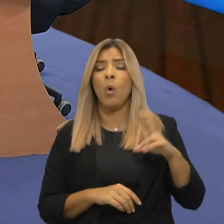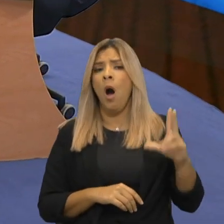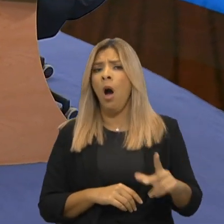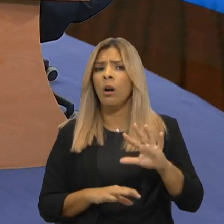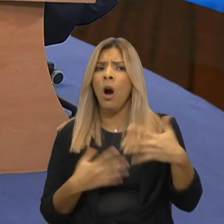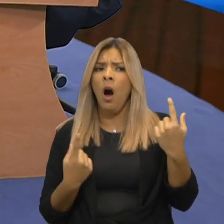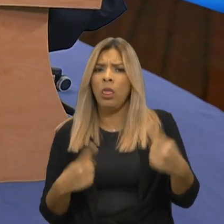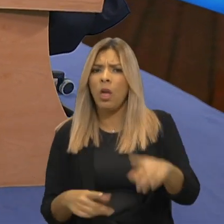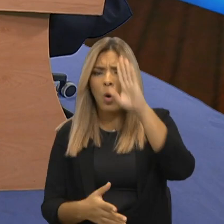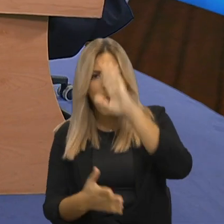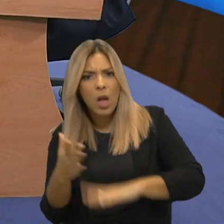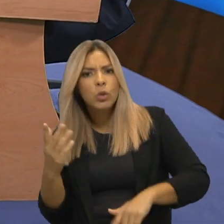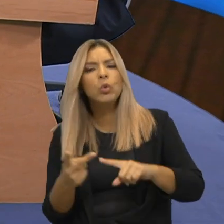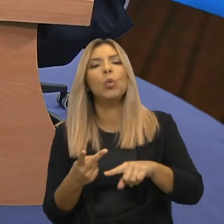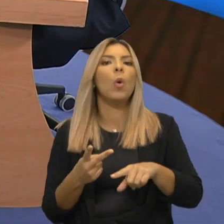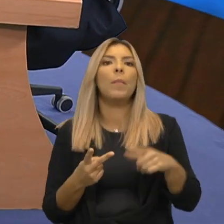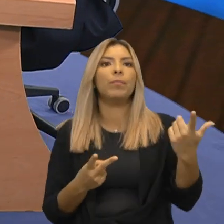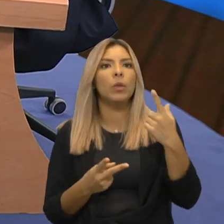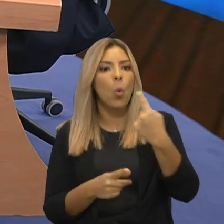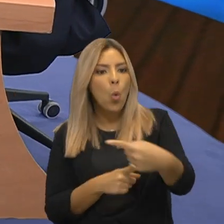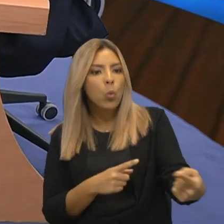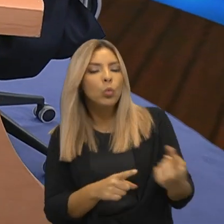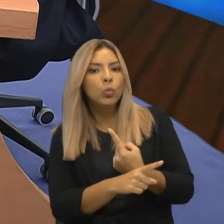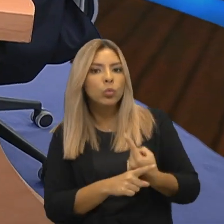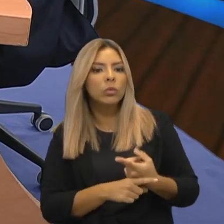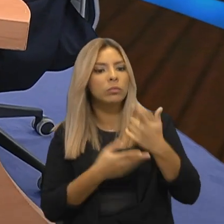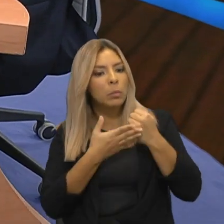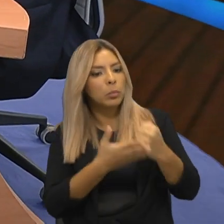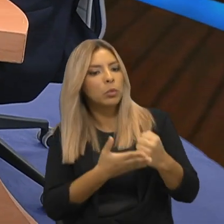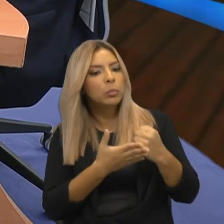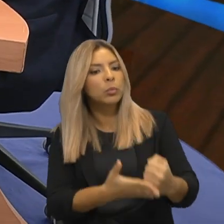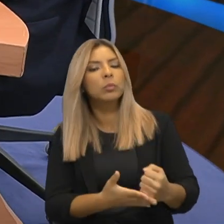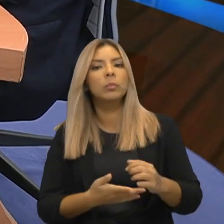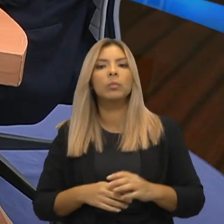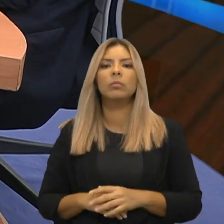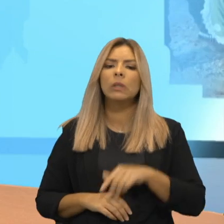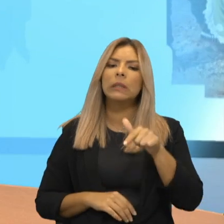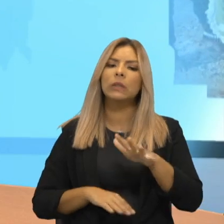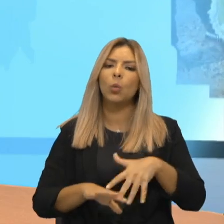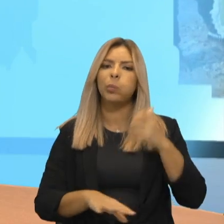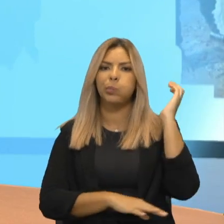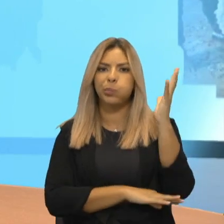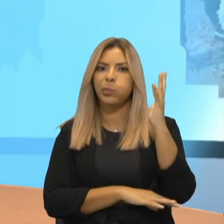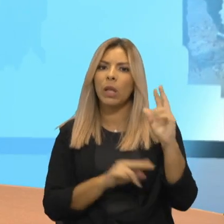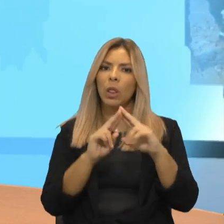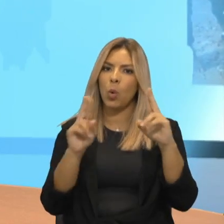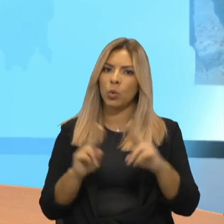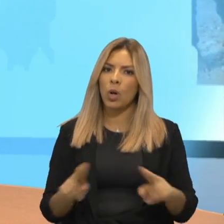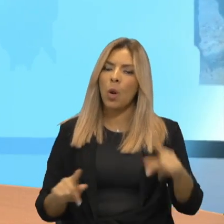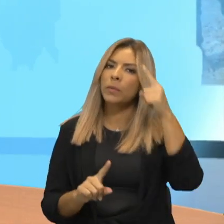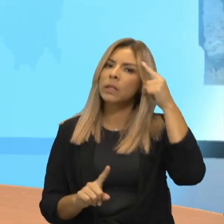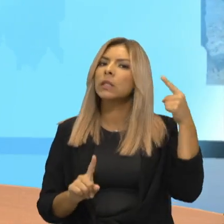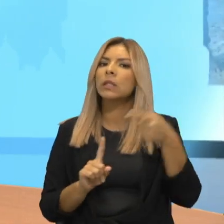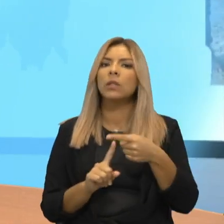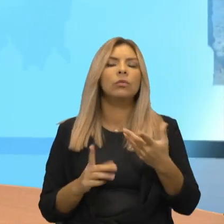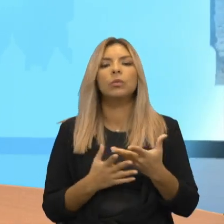colégios, obras de assistência e também atividade pastoral. E este Congresso Internacional quer privilegiar